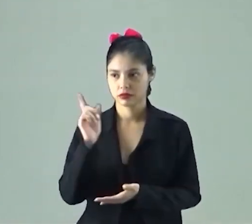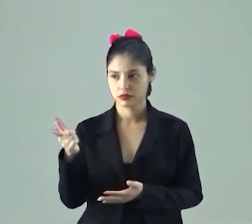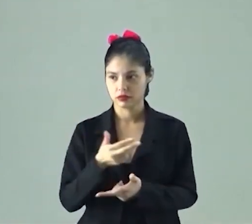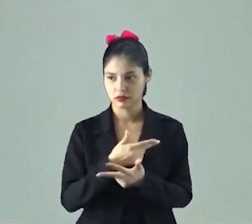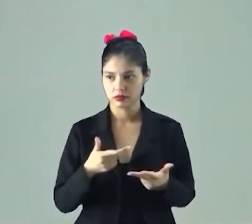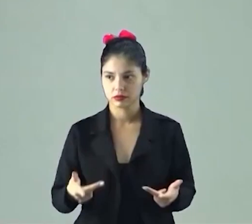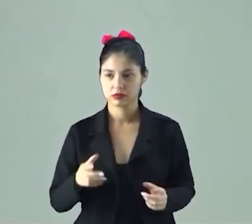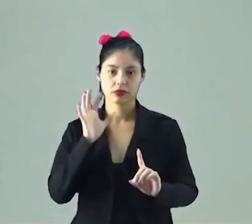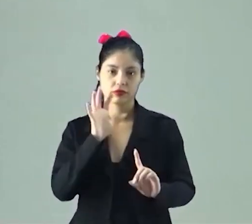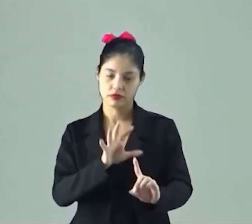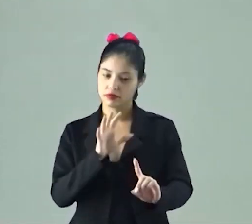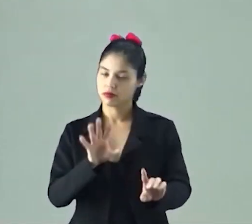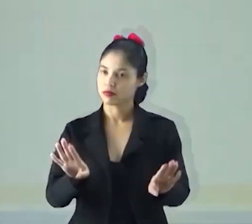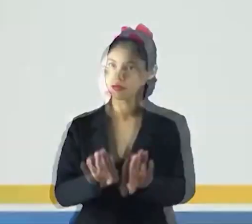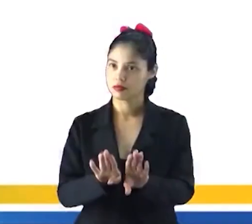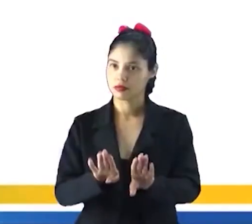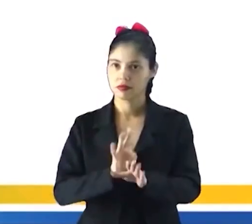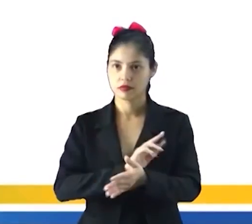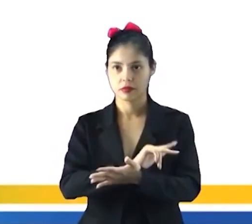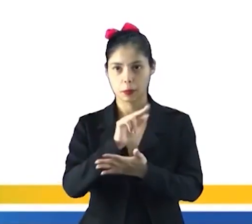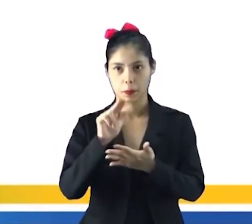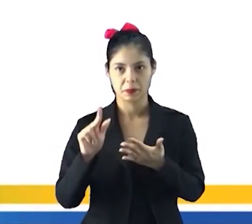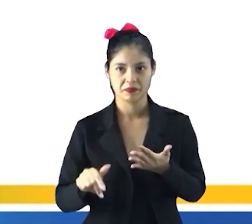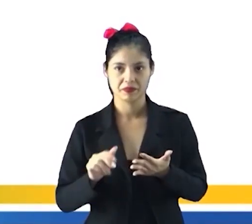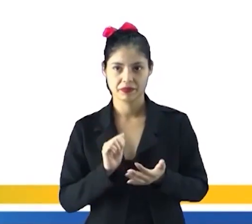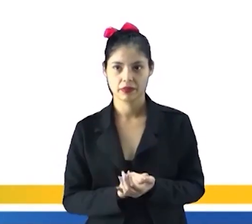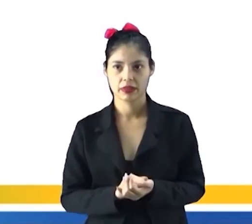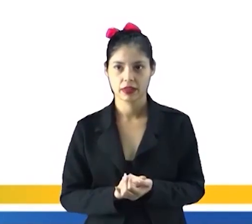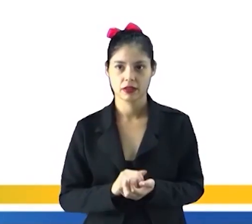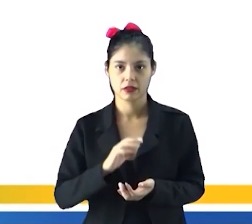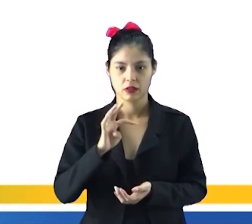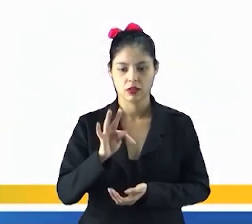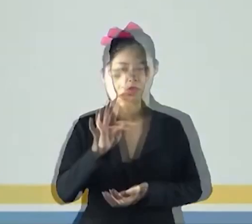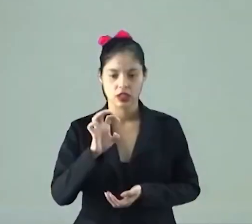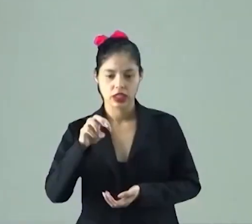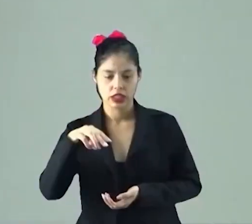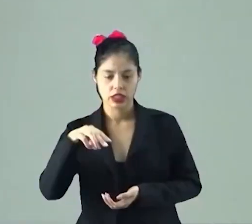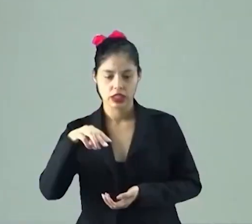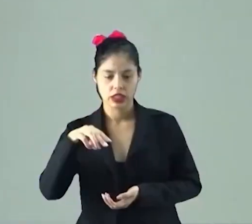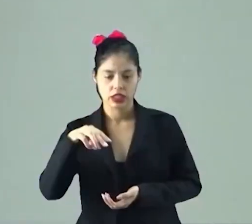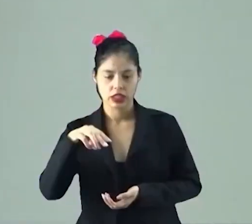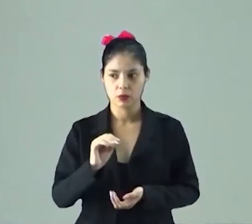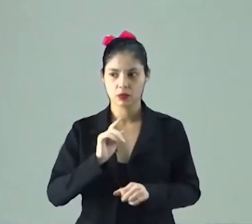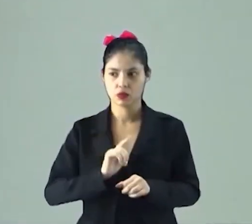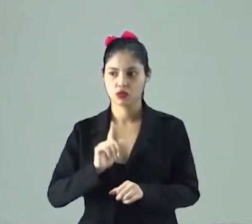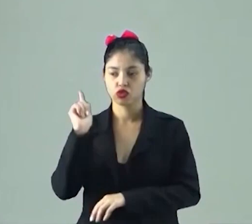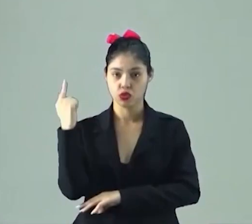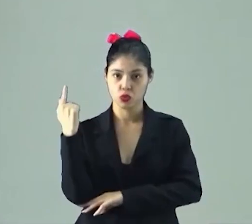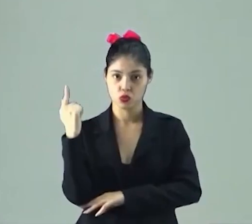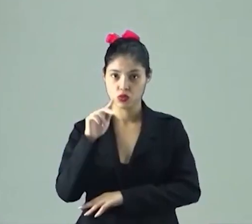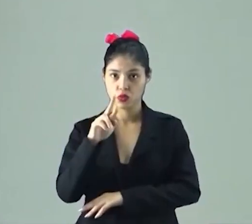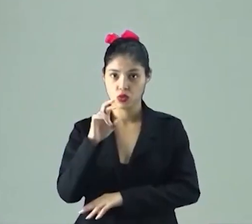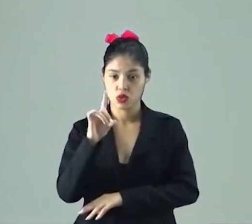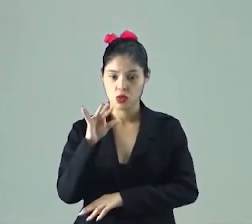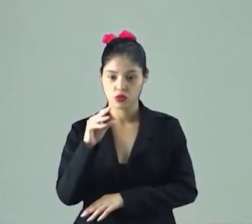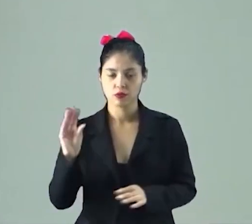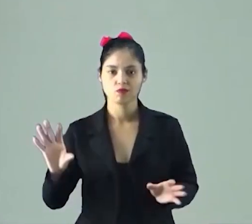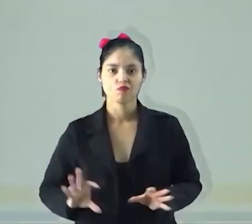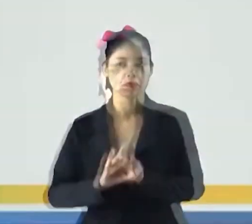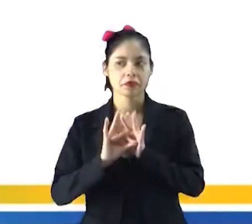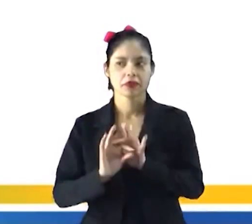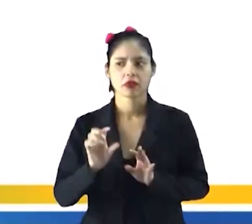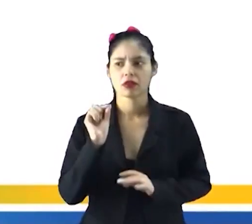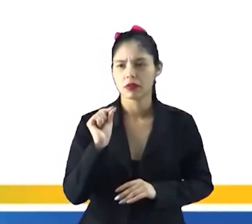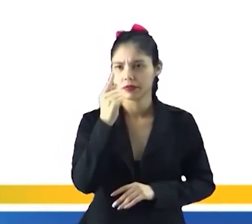outra coisa que influencia também na diversidade biológica, que é o tempo geológico, tá? Está intimamente relacionado. Então, o que é